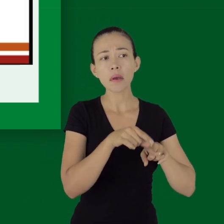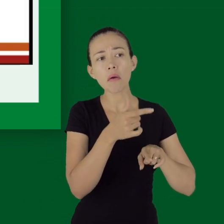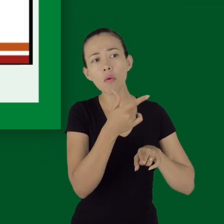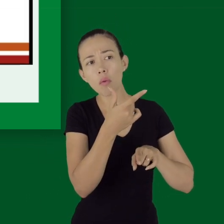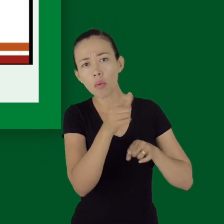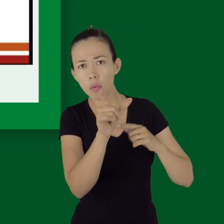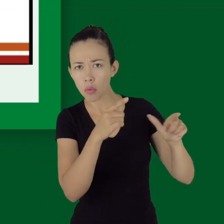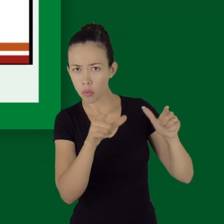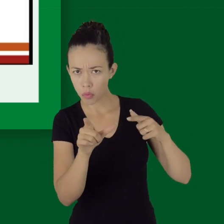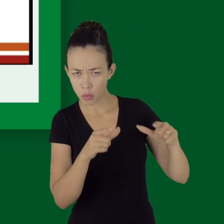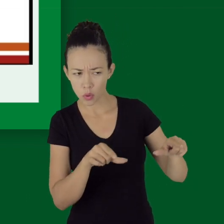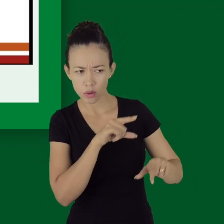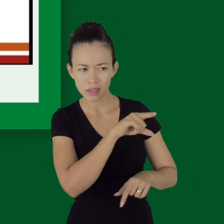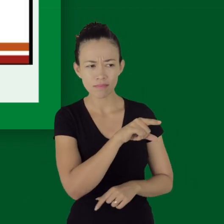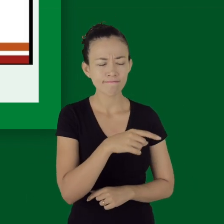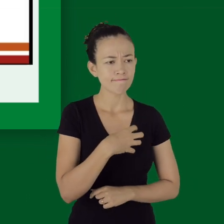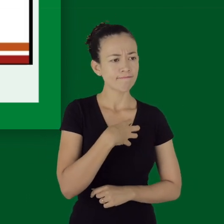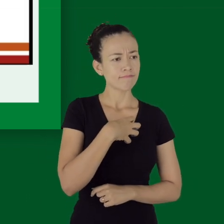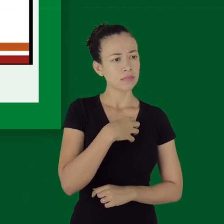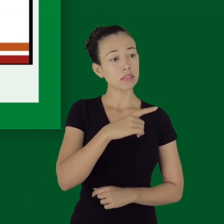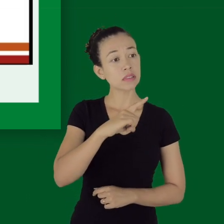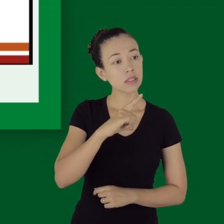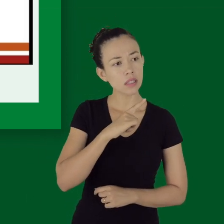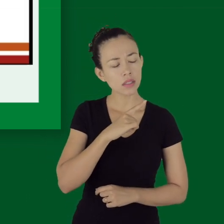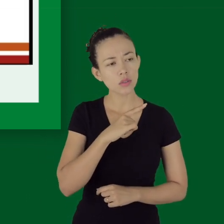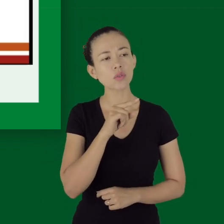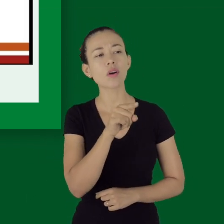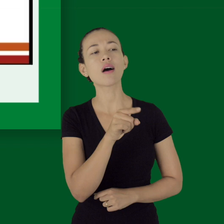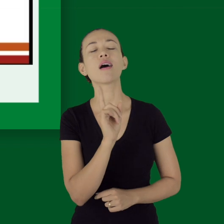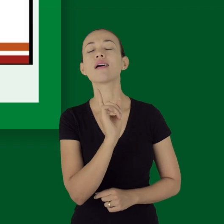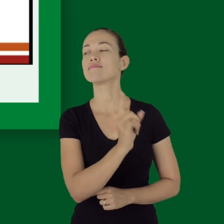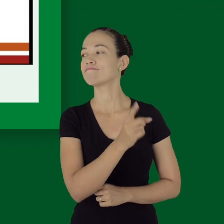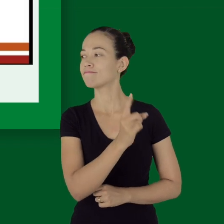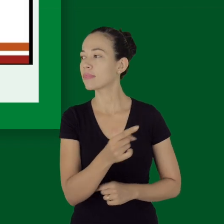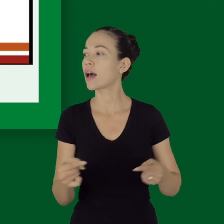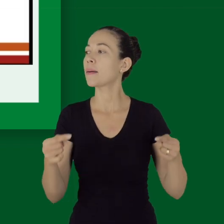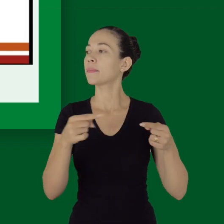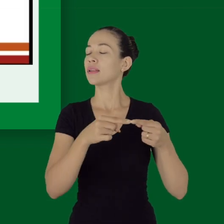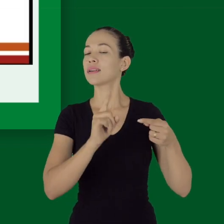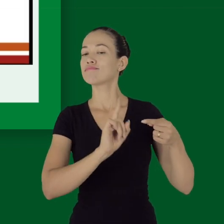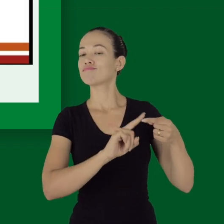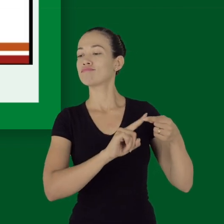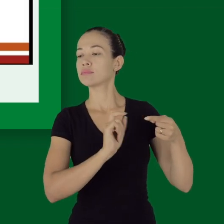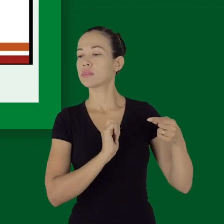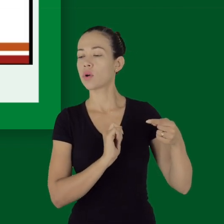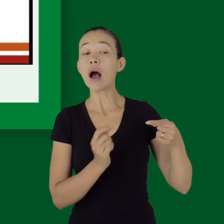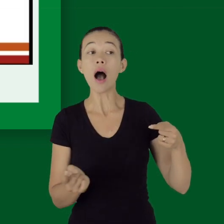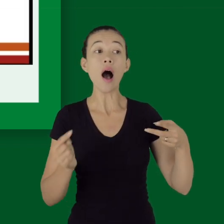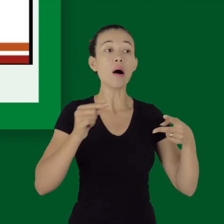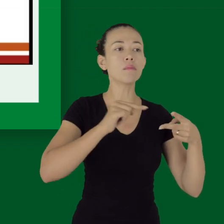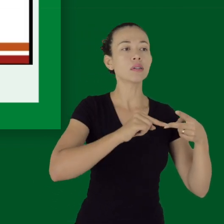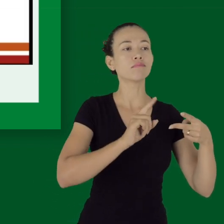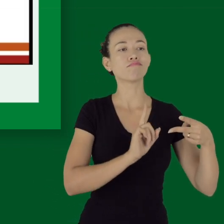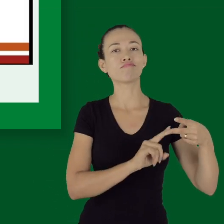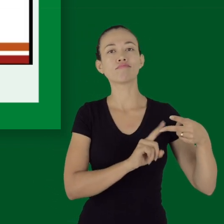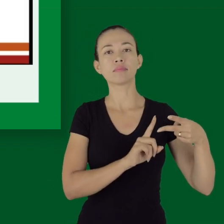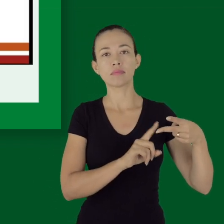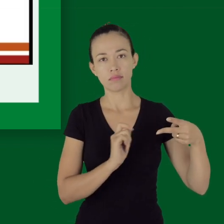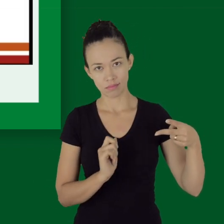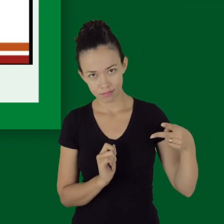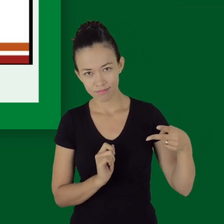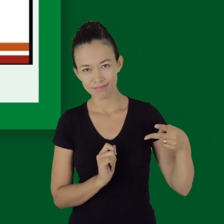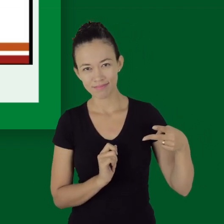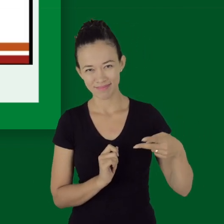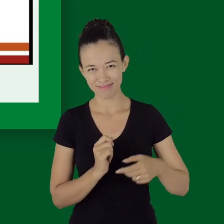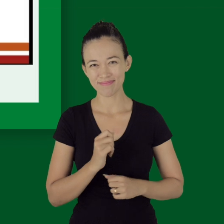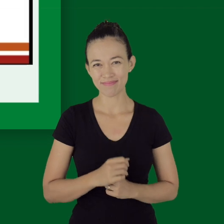da motricidade, e de algumas correspondências, algumas clínicas do paciente, estão avaliando determinados grupos, ou